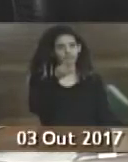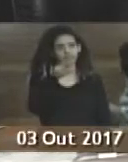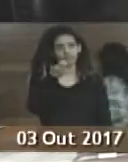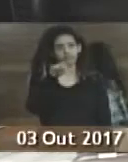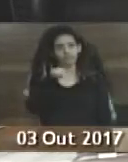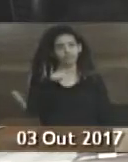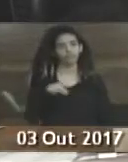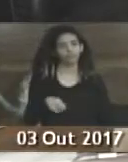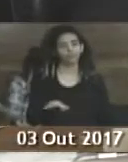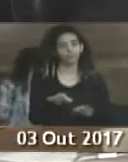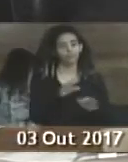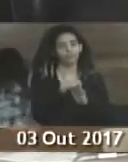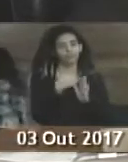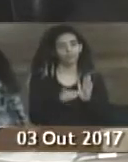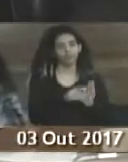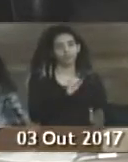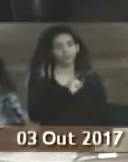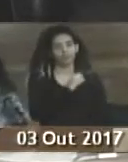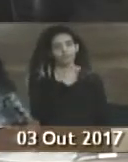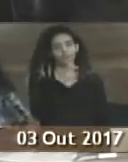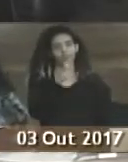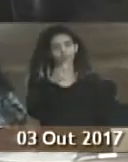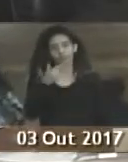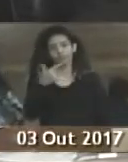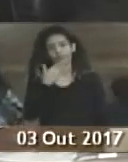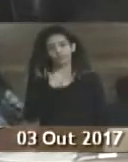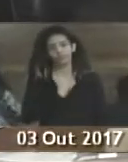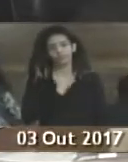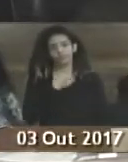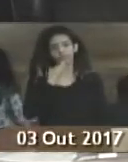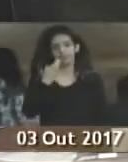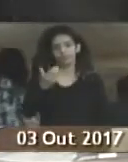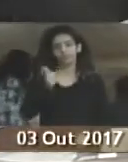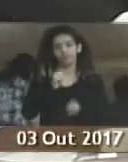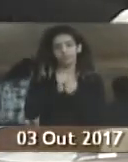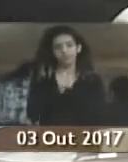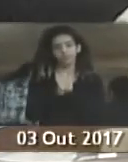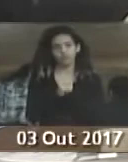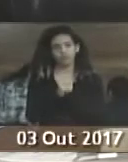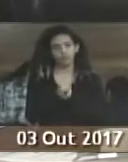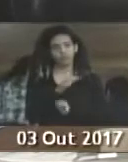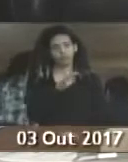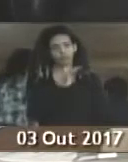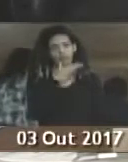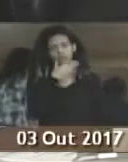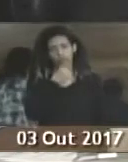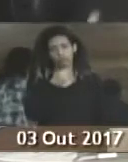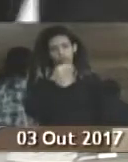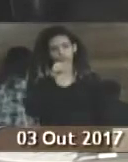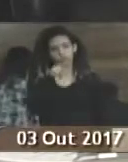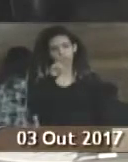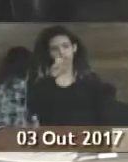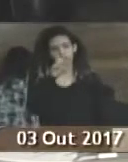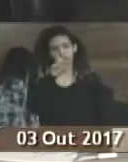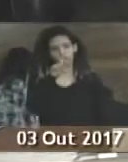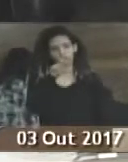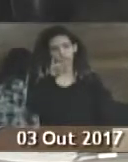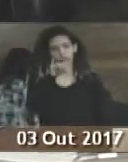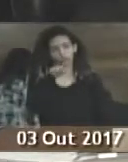de decreto legislativo número 52/17, concedendo a medalha de mérito esportivo Ayrton José Coelho de Brito, ao ilustríssimo senhor Kelvin da Silva